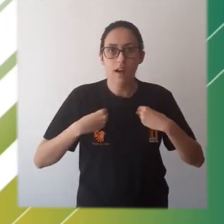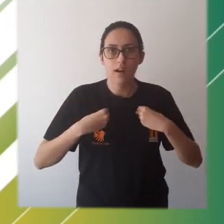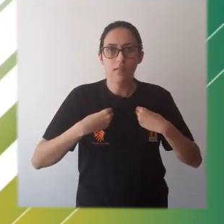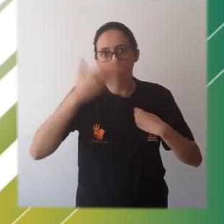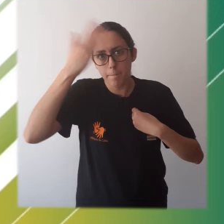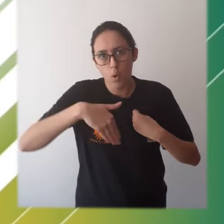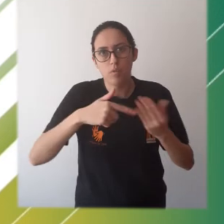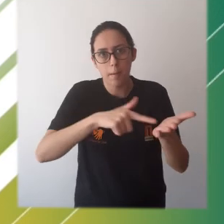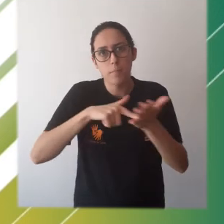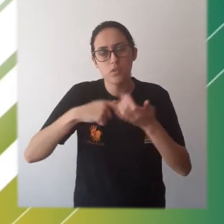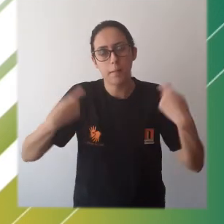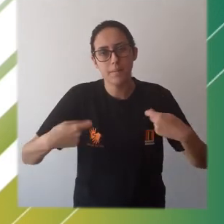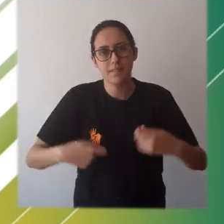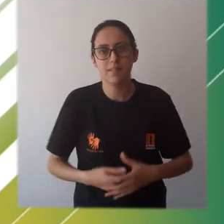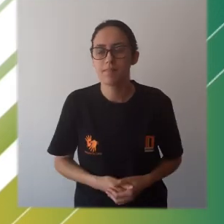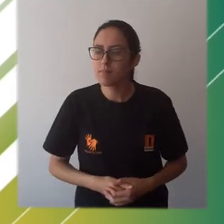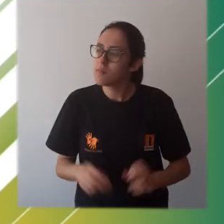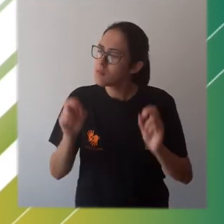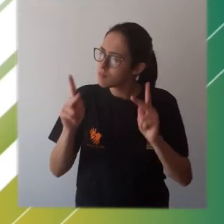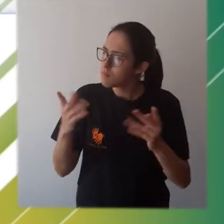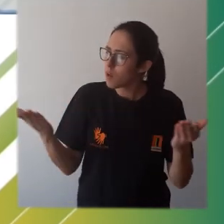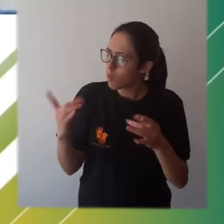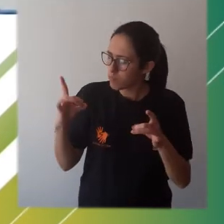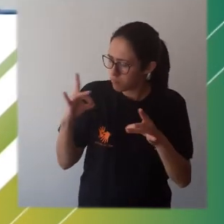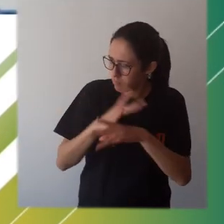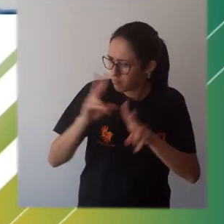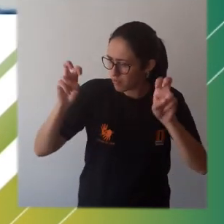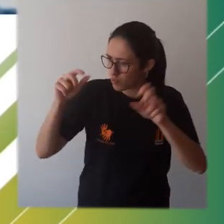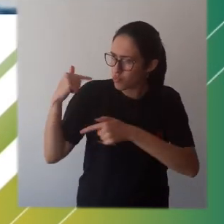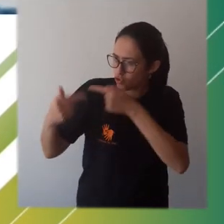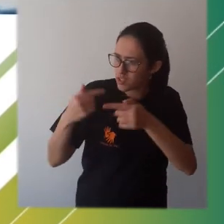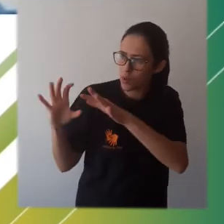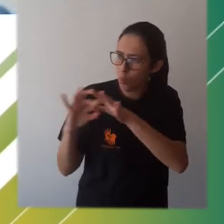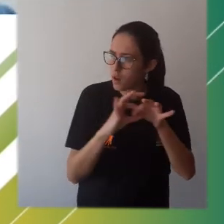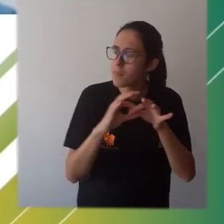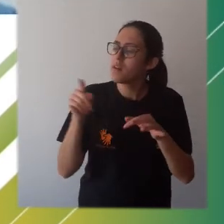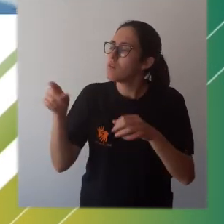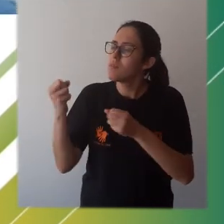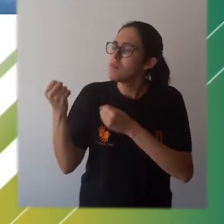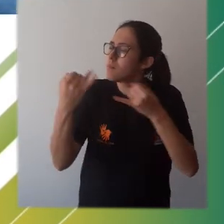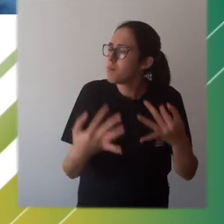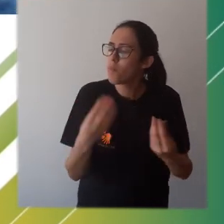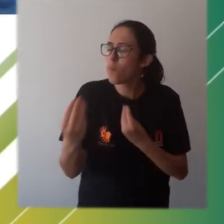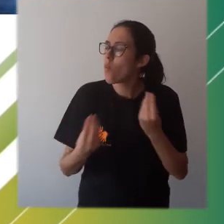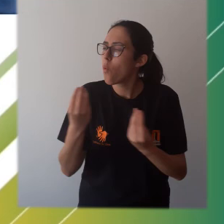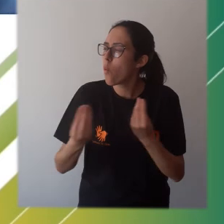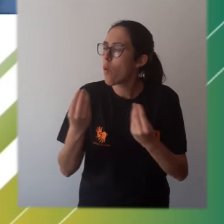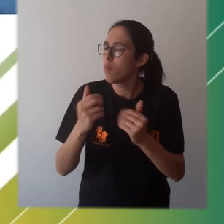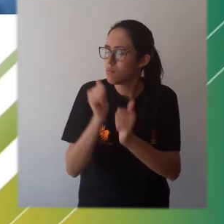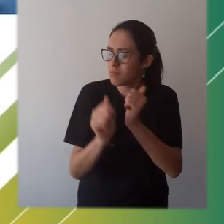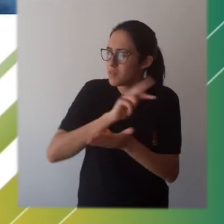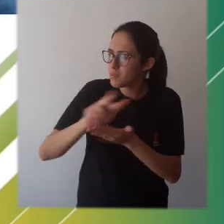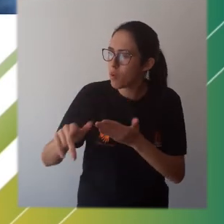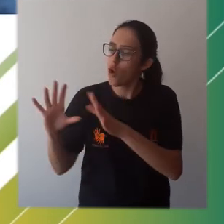primeira parcela. Para a gente poder encerrar esse assunto do Geração Olímpica, eu queria que você contasse como é que fica a divisão